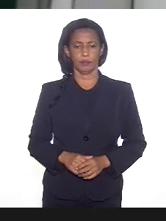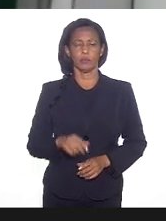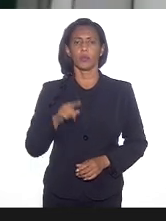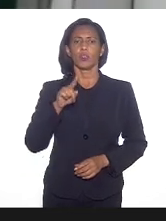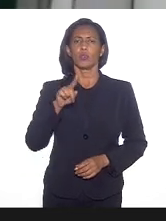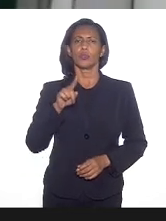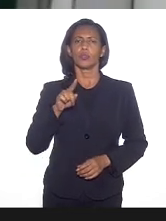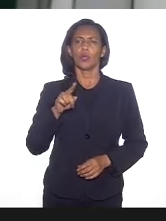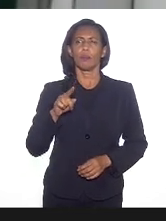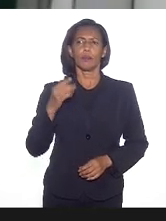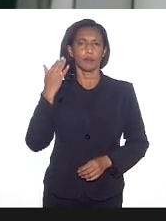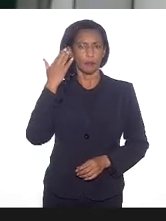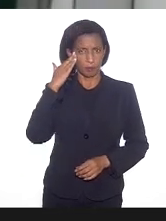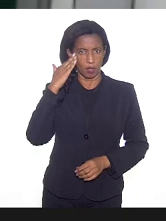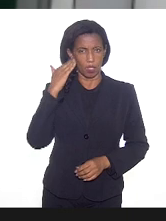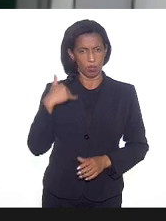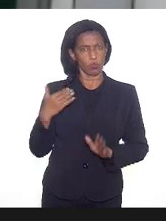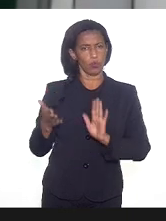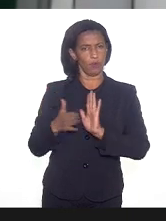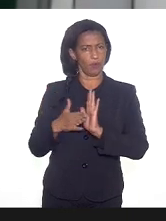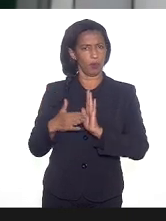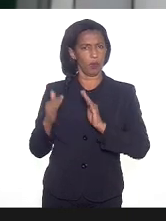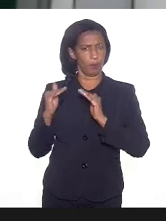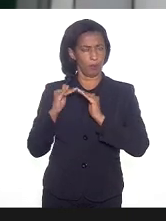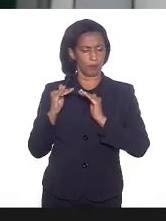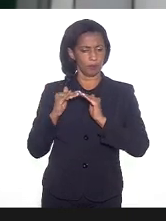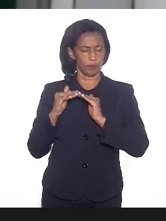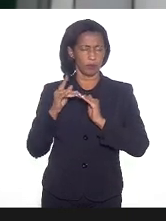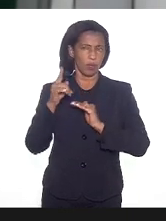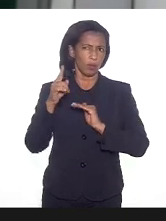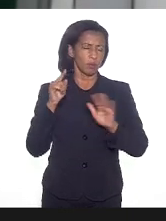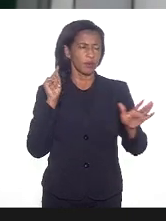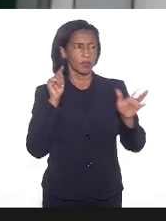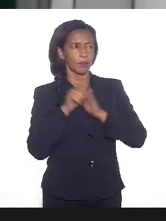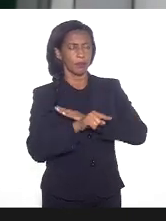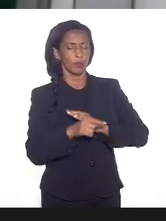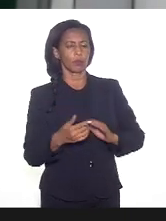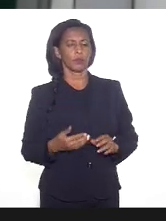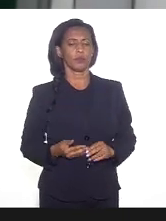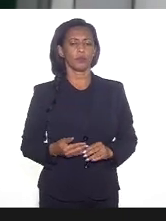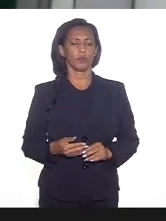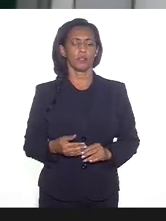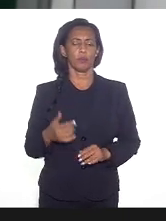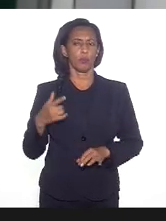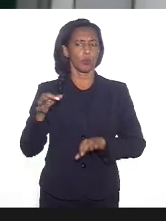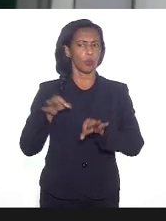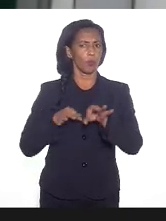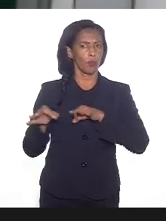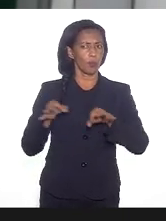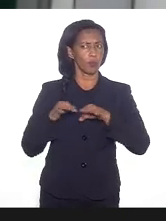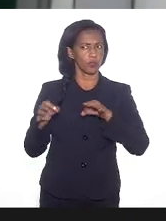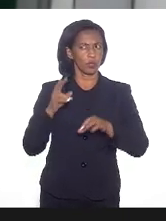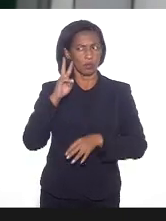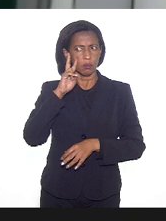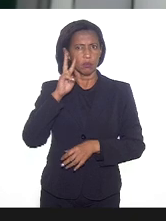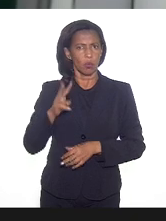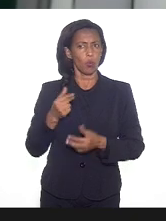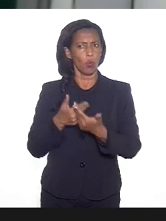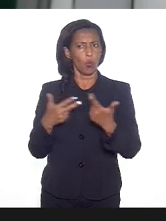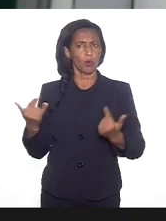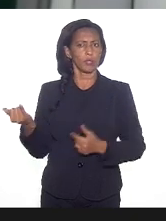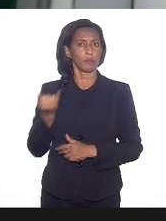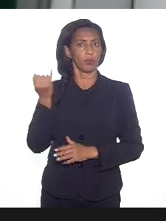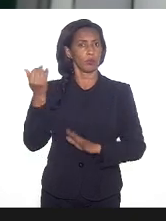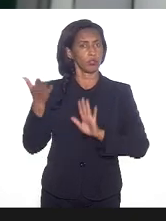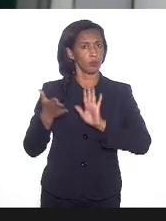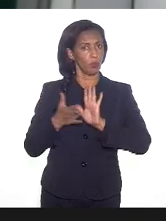deixar bem claro, eu sou favorável à proposta, mas como o deputado Alexandre Freitas fez essa pergunta, porque o projeto traz, a meu ver, duas importantes